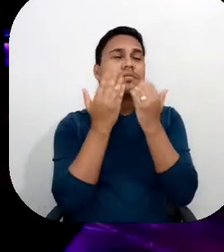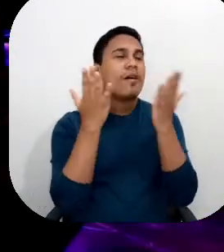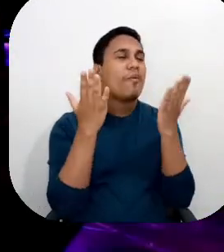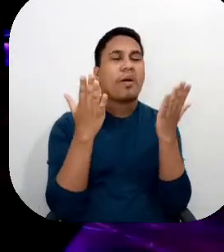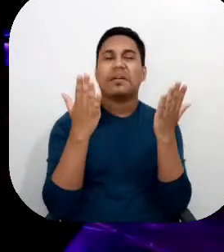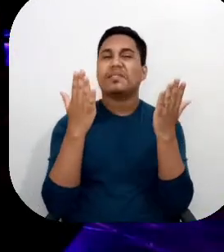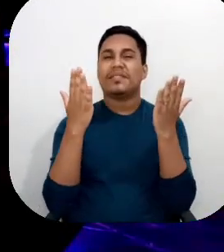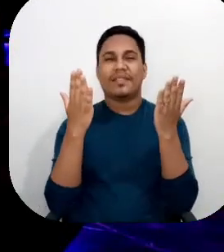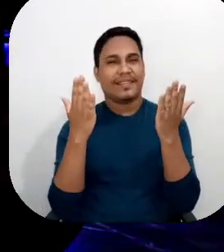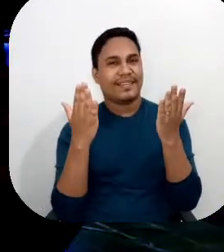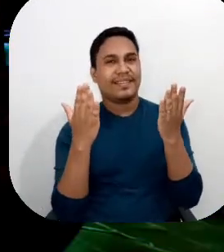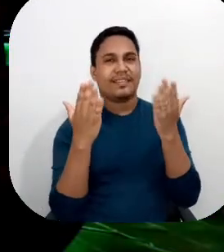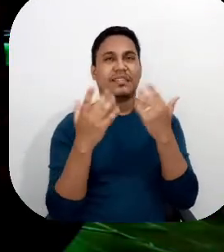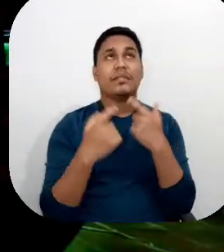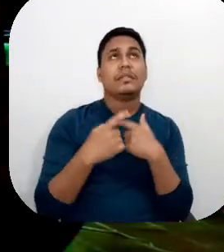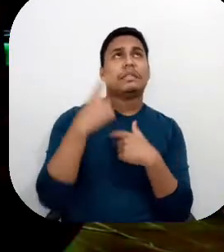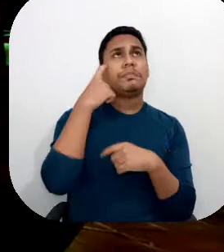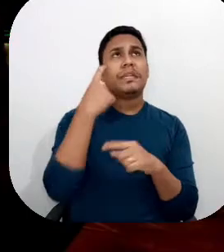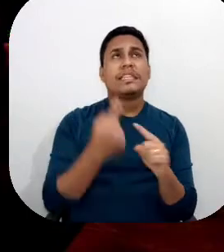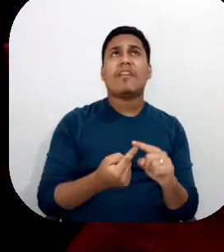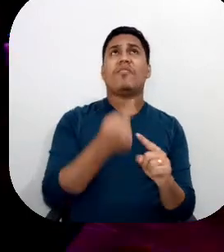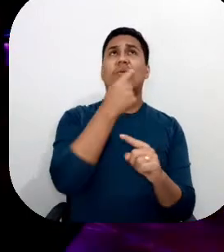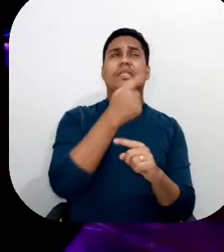adianta voltar